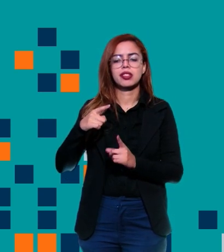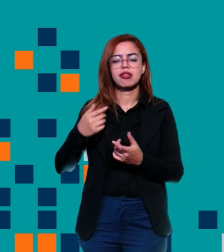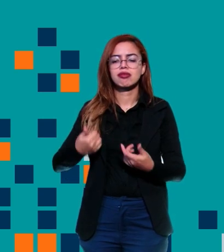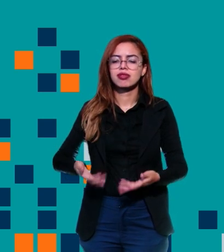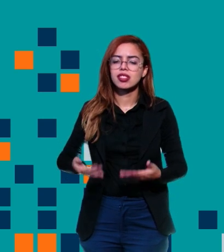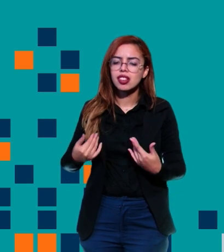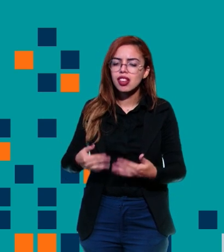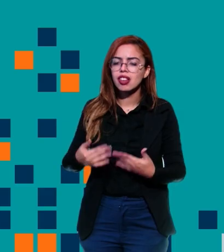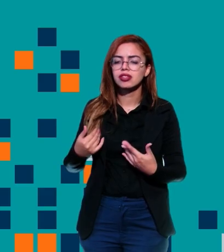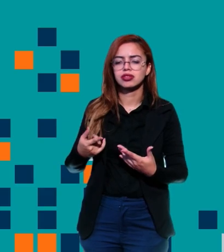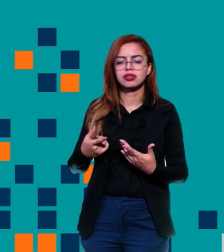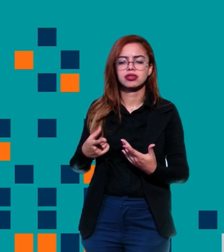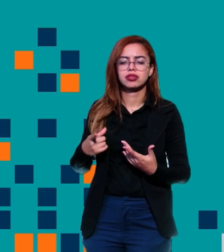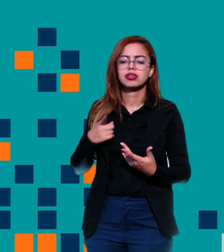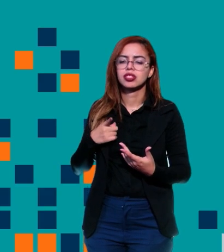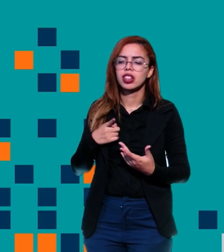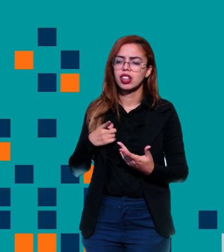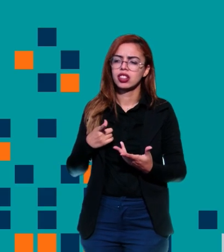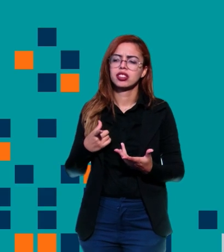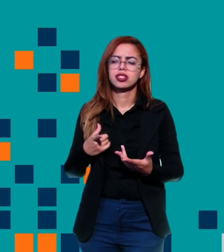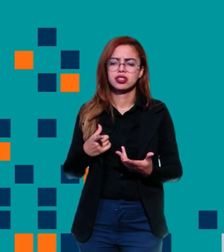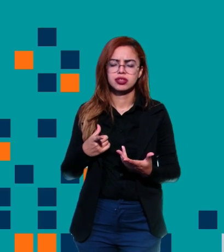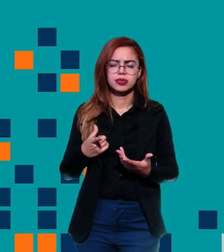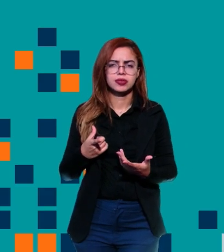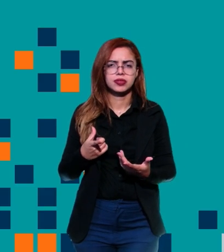que induz a vista, quer dizer, ele tem